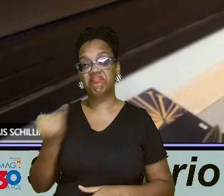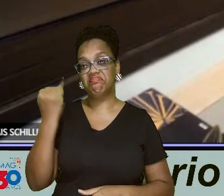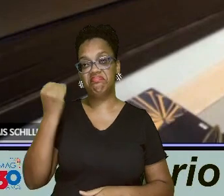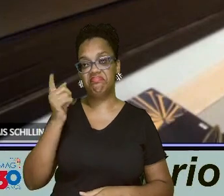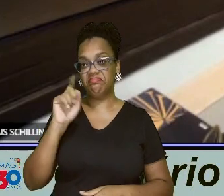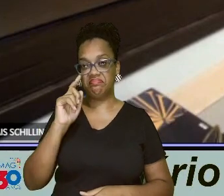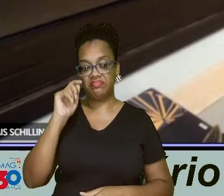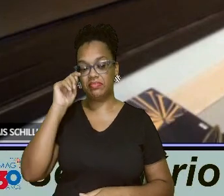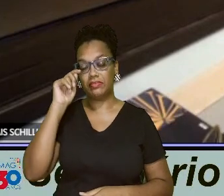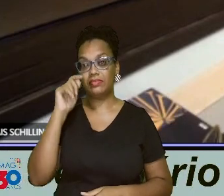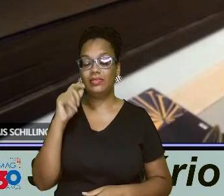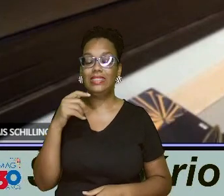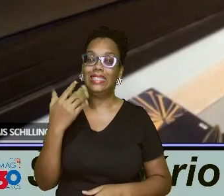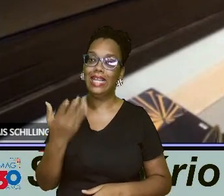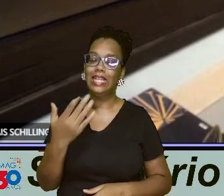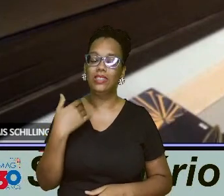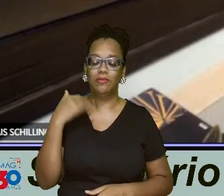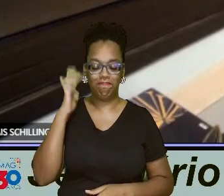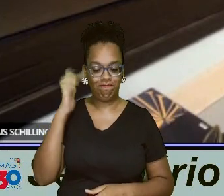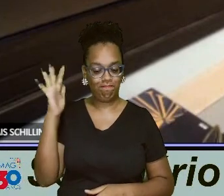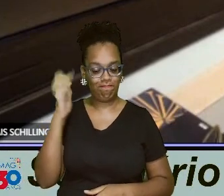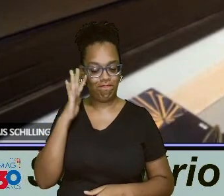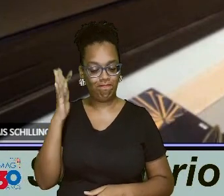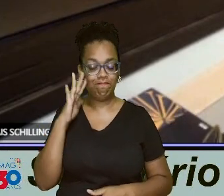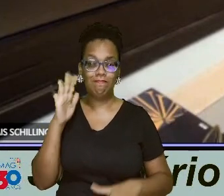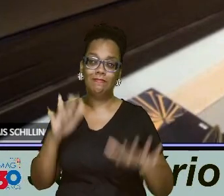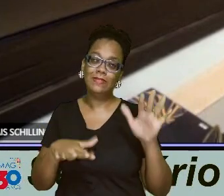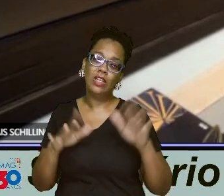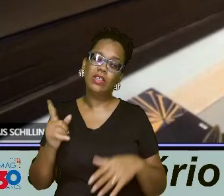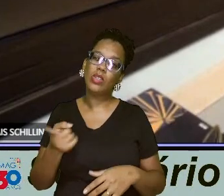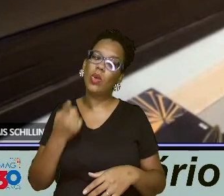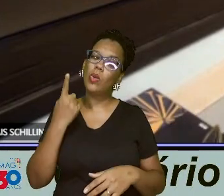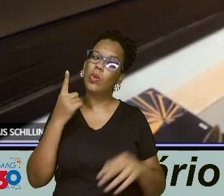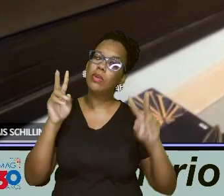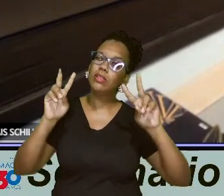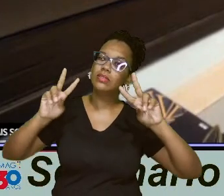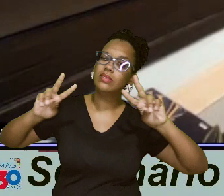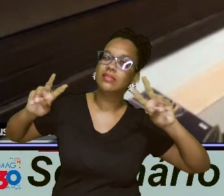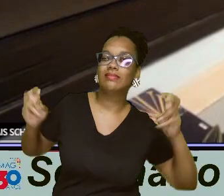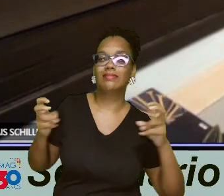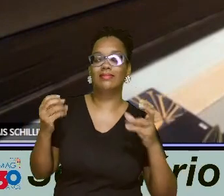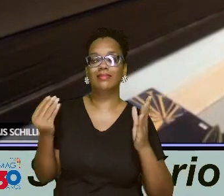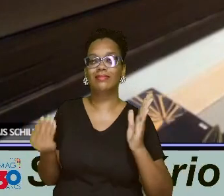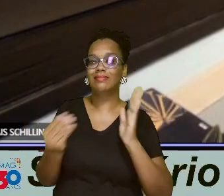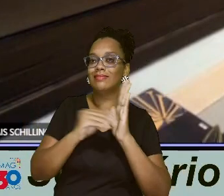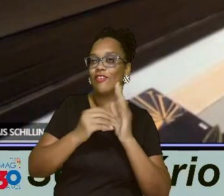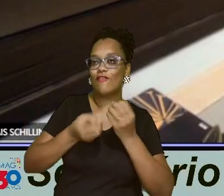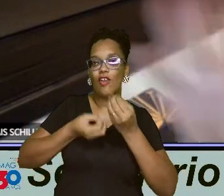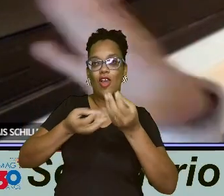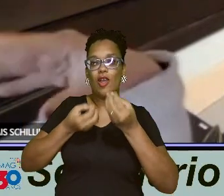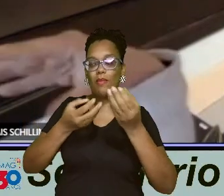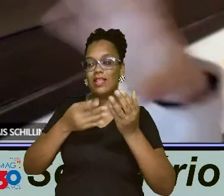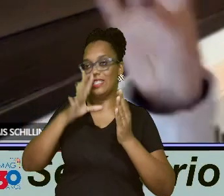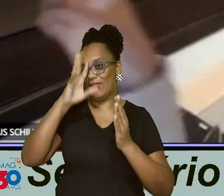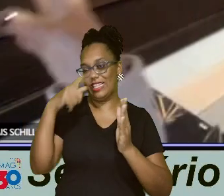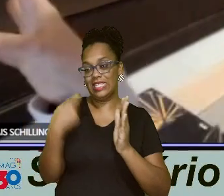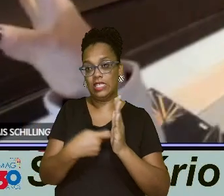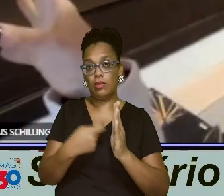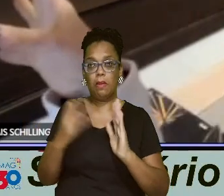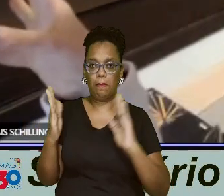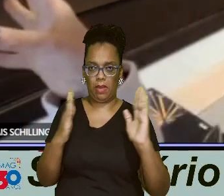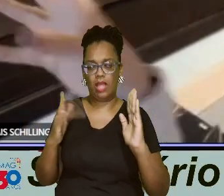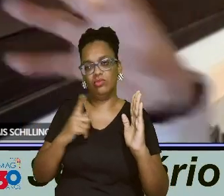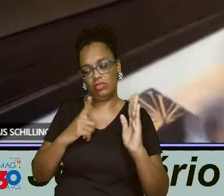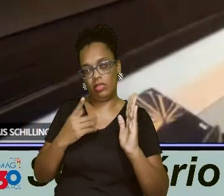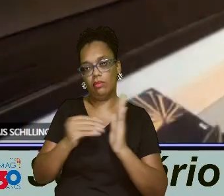importante. E aí eu fico pensando assim, talvez tenha uma razão para não estarem essas informações na decisão. Eu não digo os prazos, porque prazo sempre